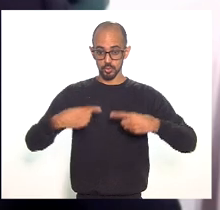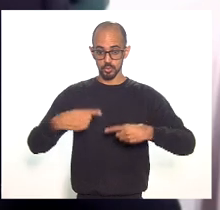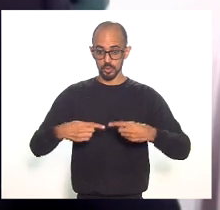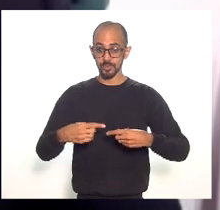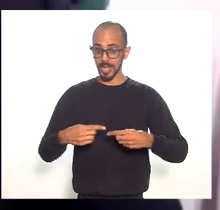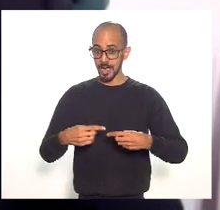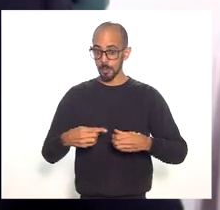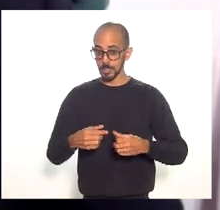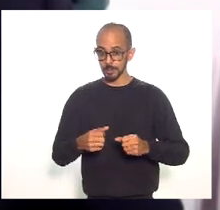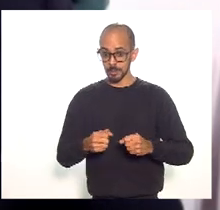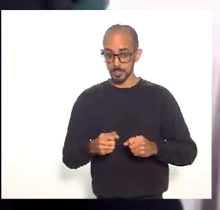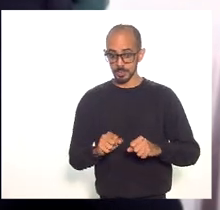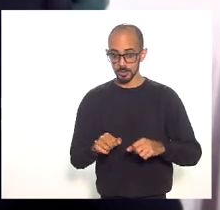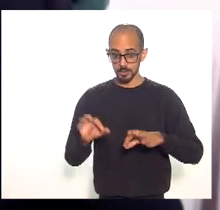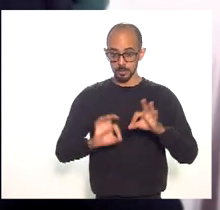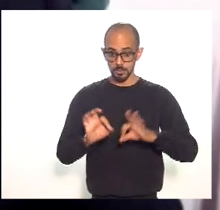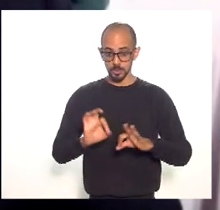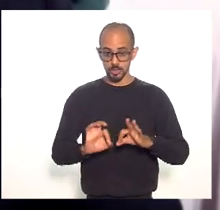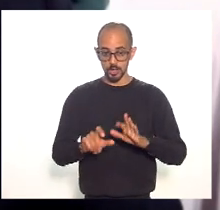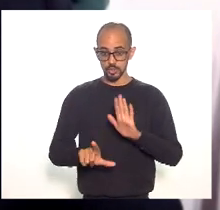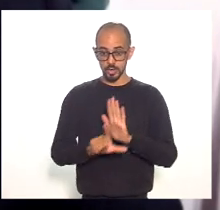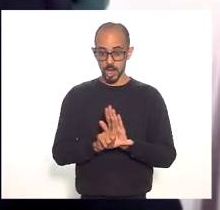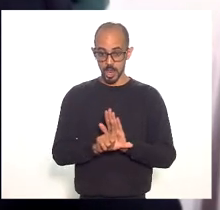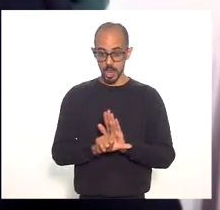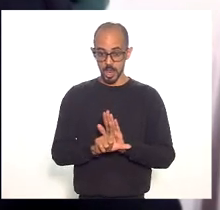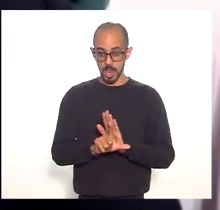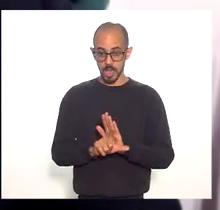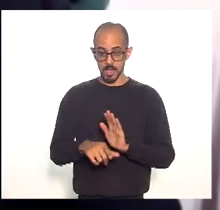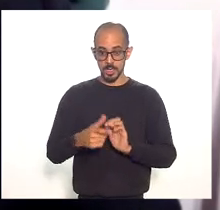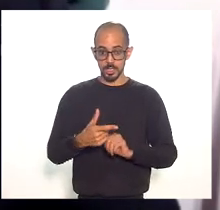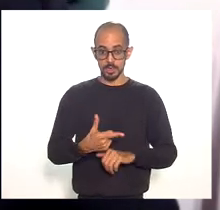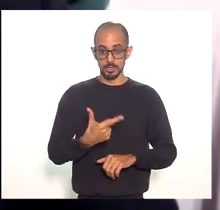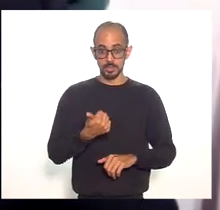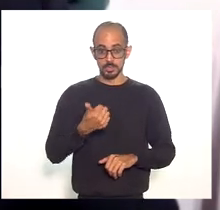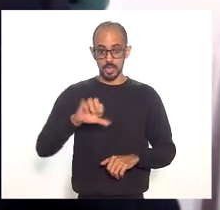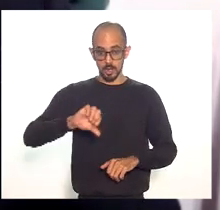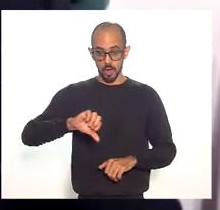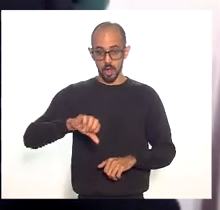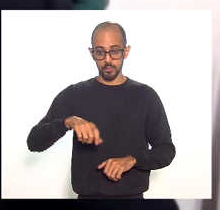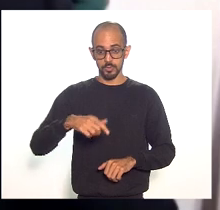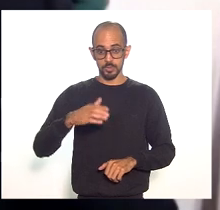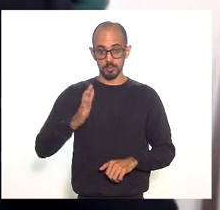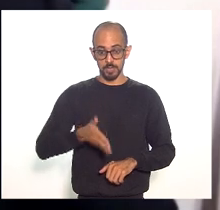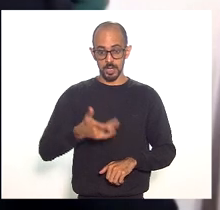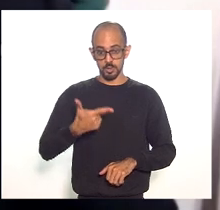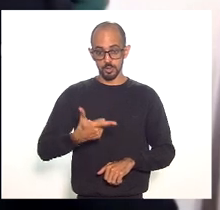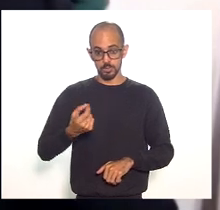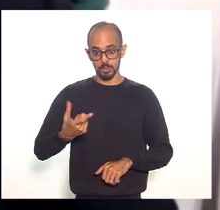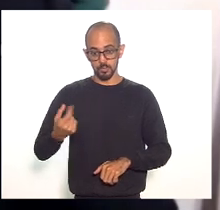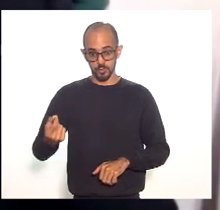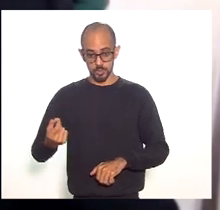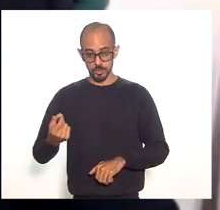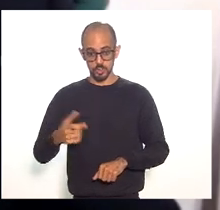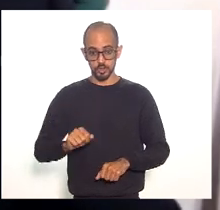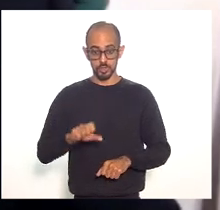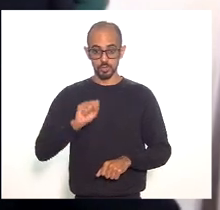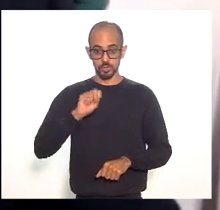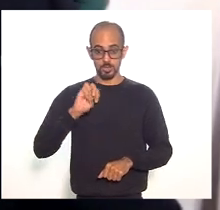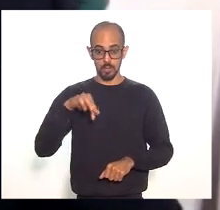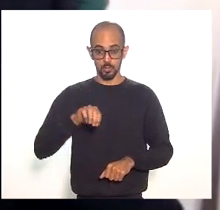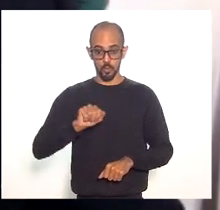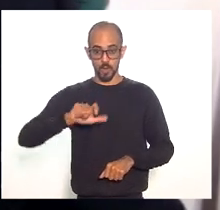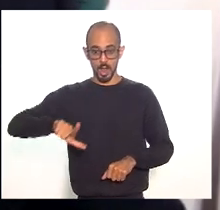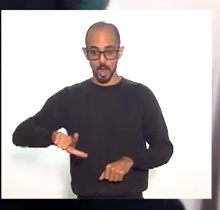única. Projeto de lei número 1922 de 2020, de autoria do deputado Samuel